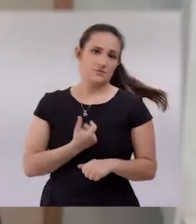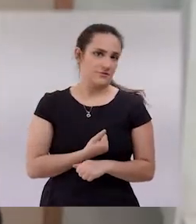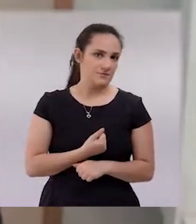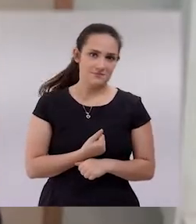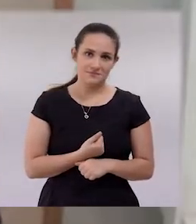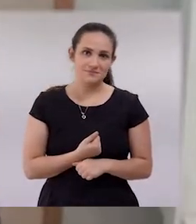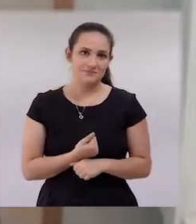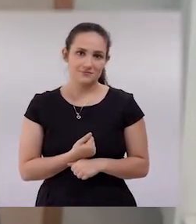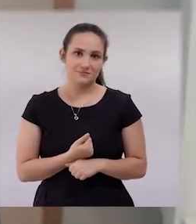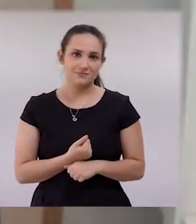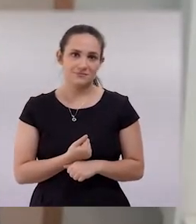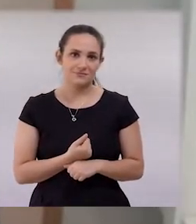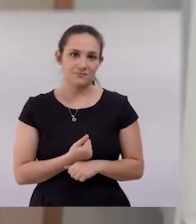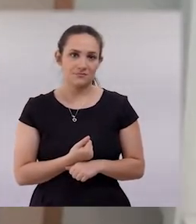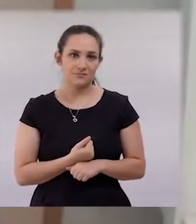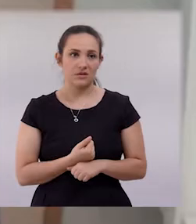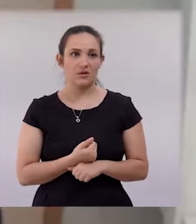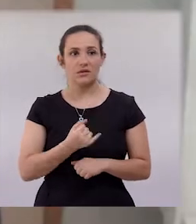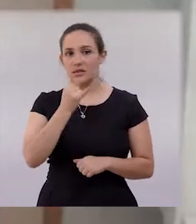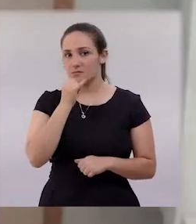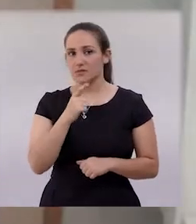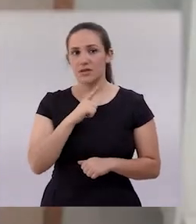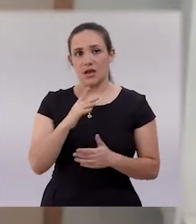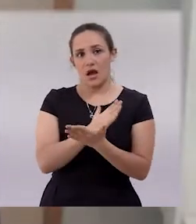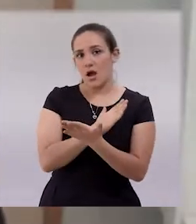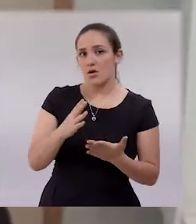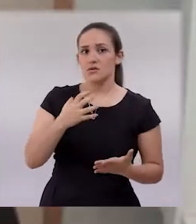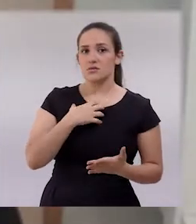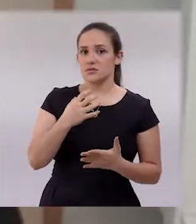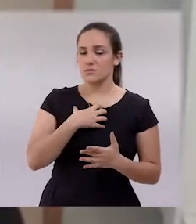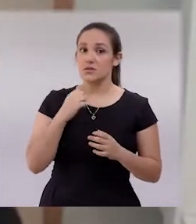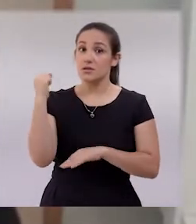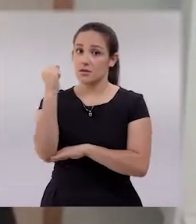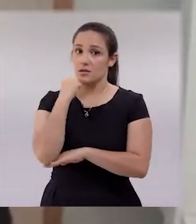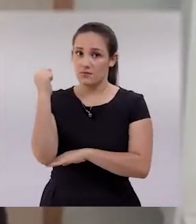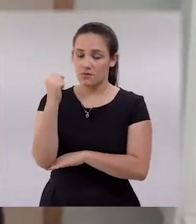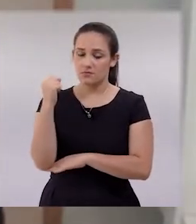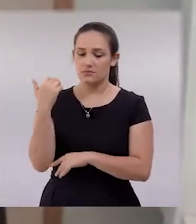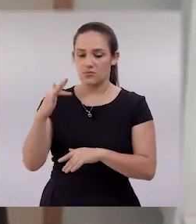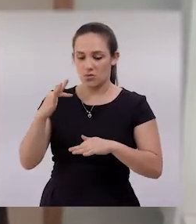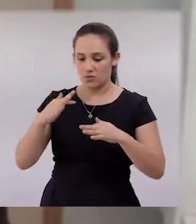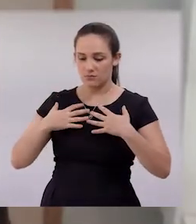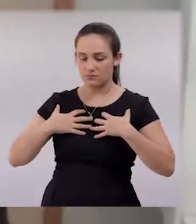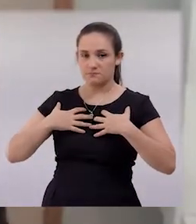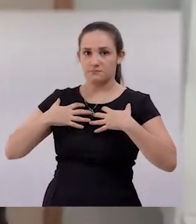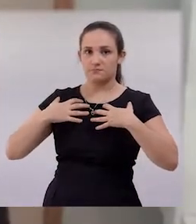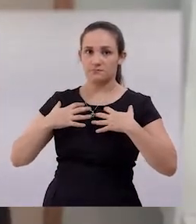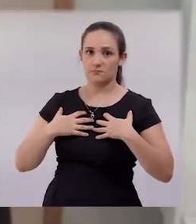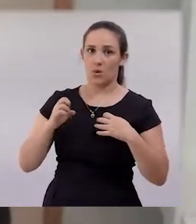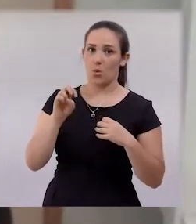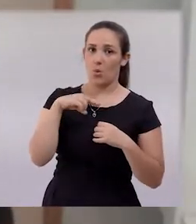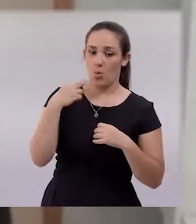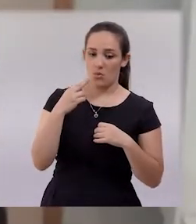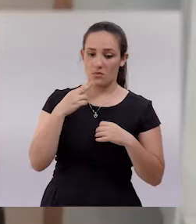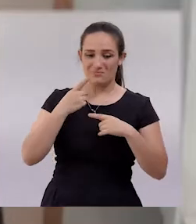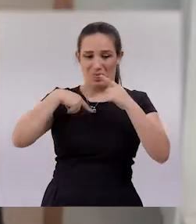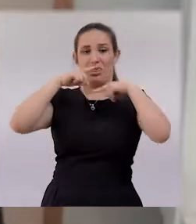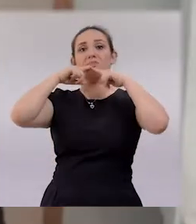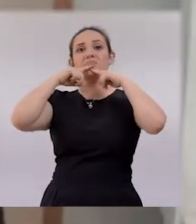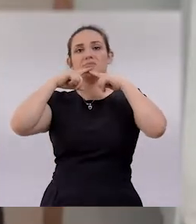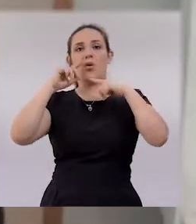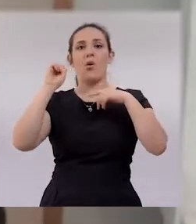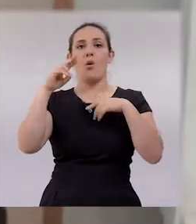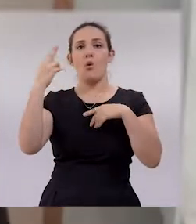o primeiro acesso, de que sintomas graves, como dor torácica, sintomas graves como uma crise